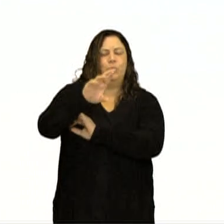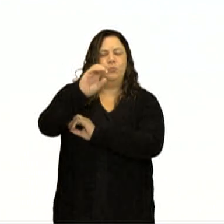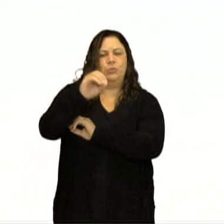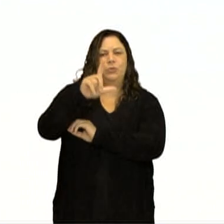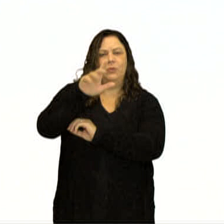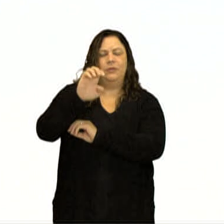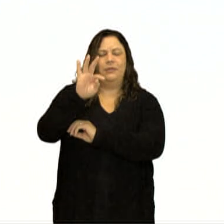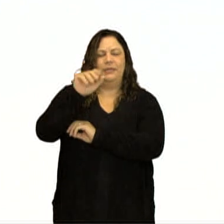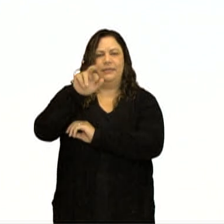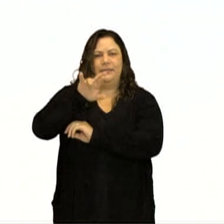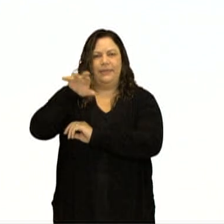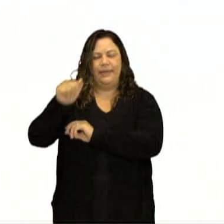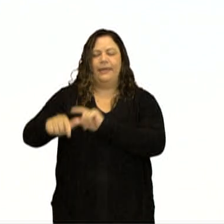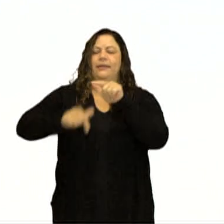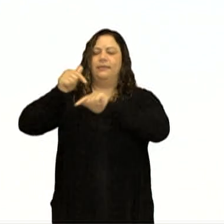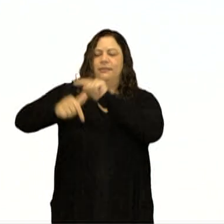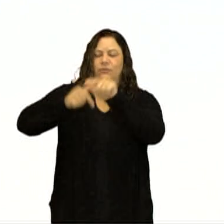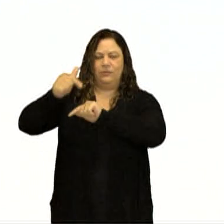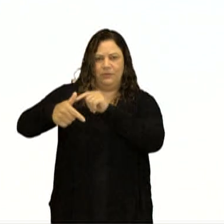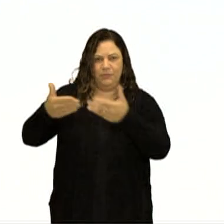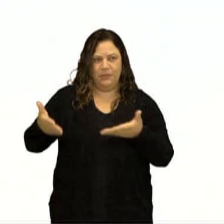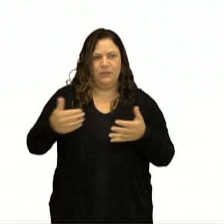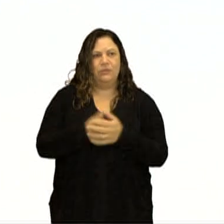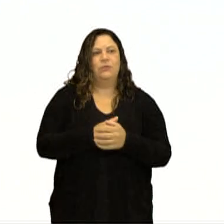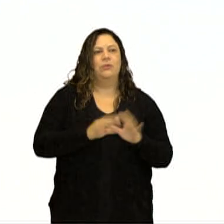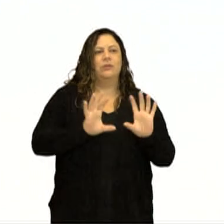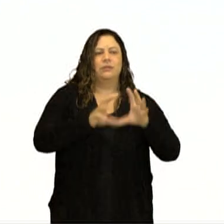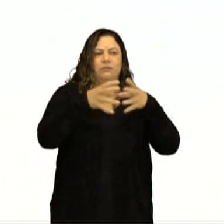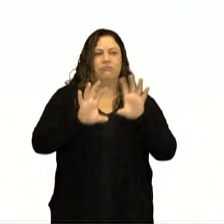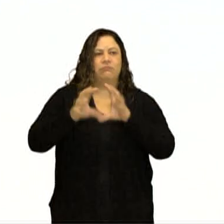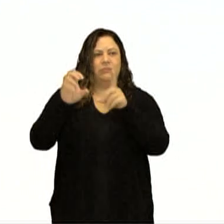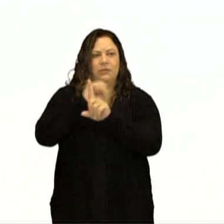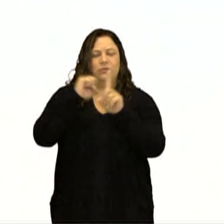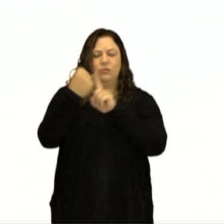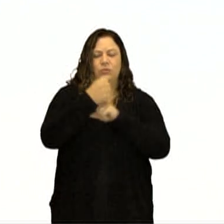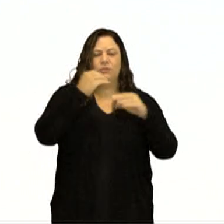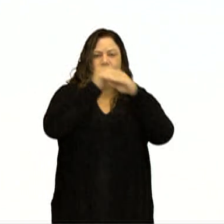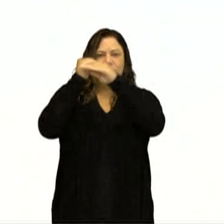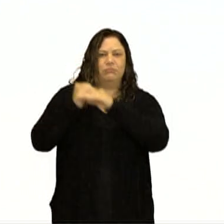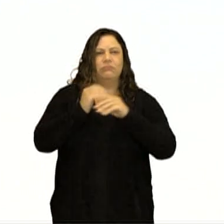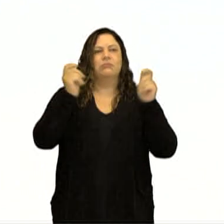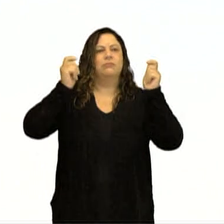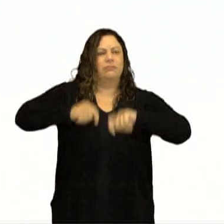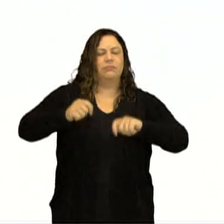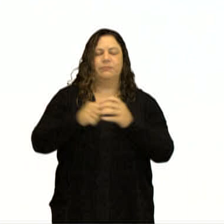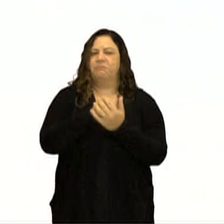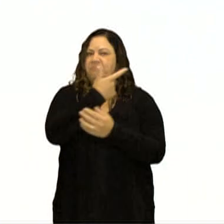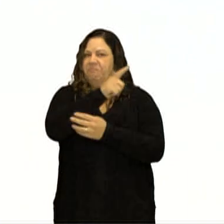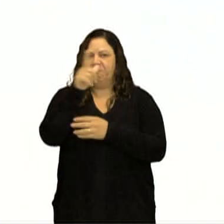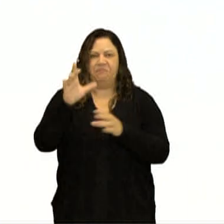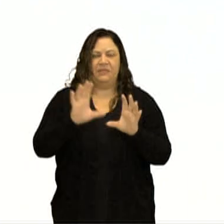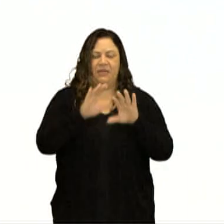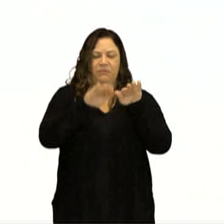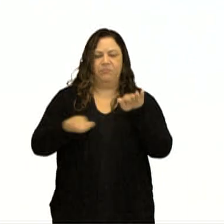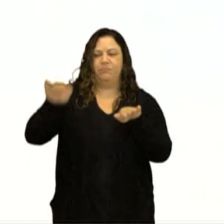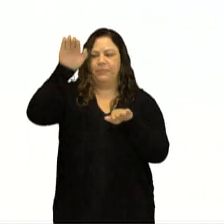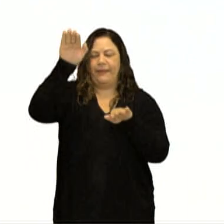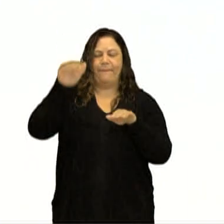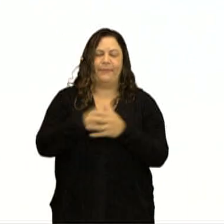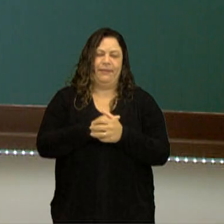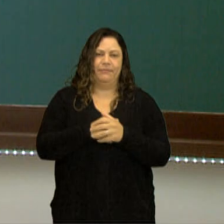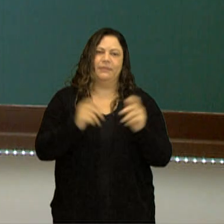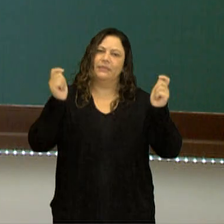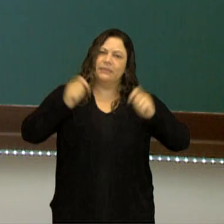do proletariado, dos trabalhadores, e as classes sociais no socialismo elas seriam inexistentes, segundo